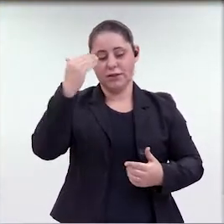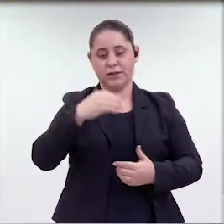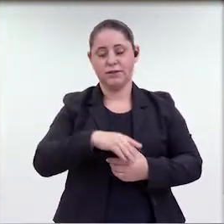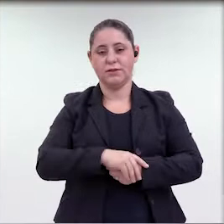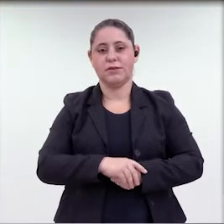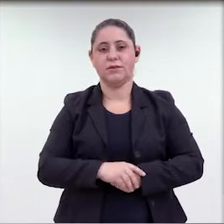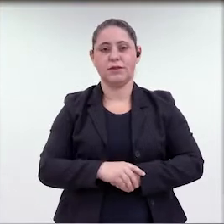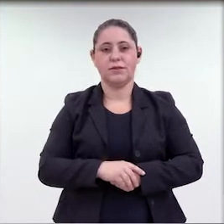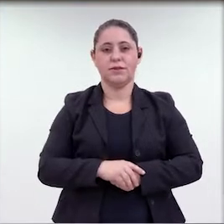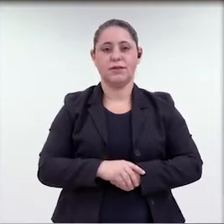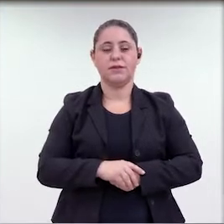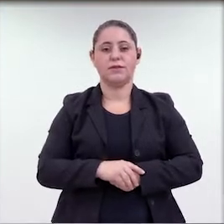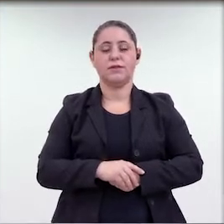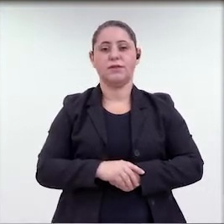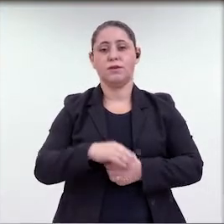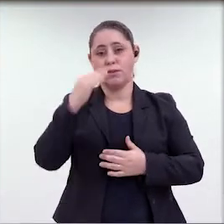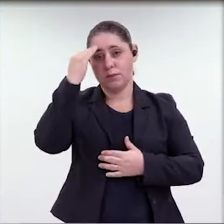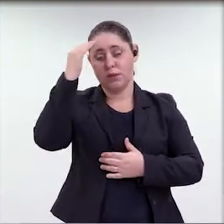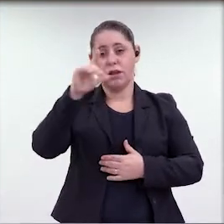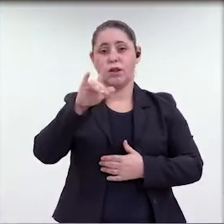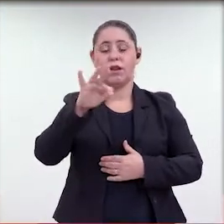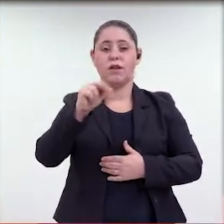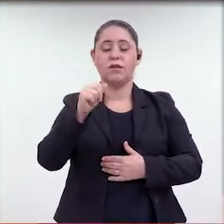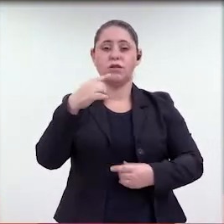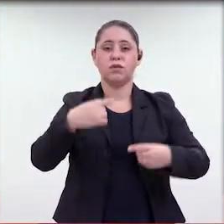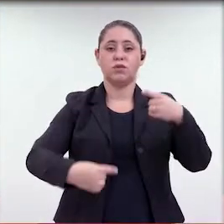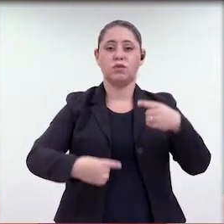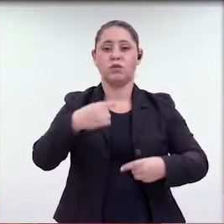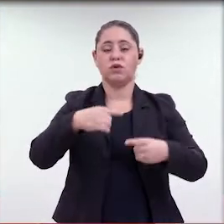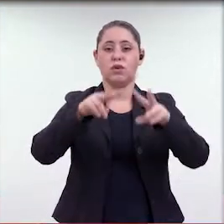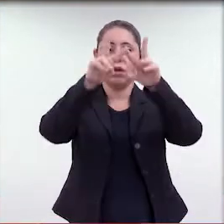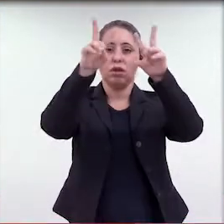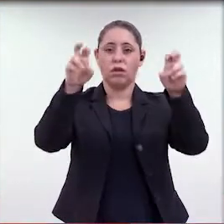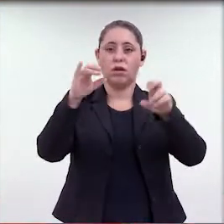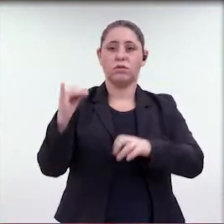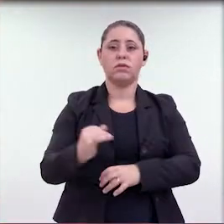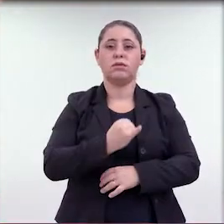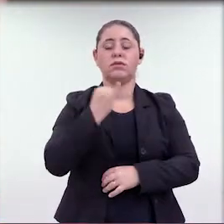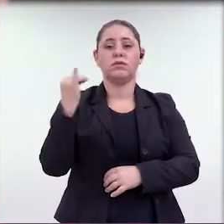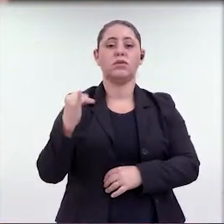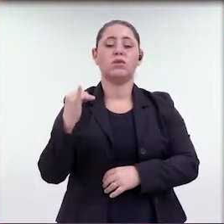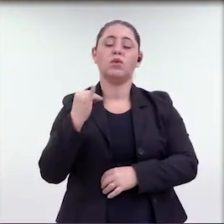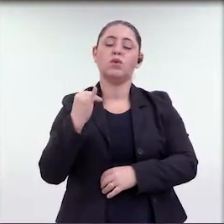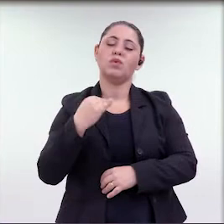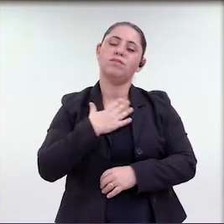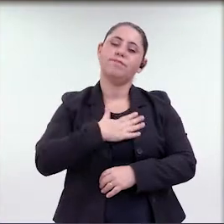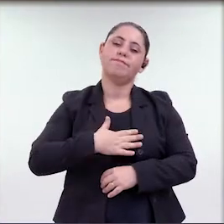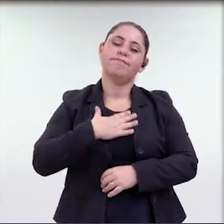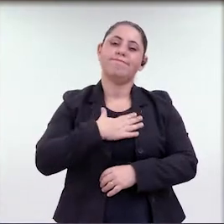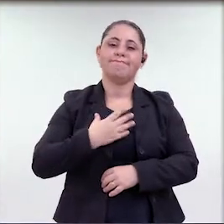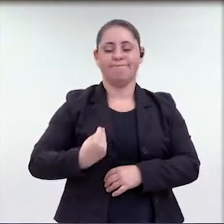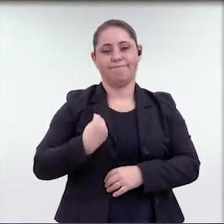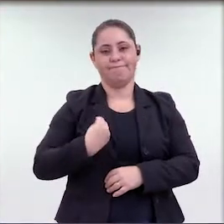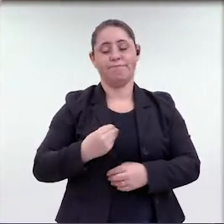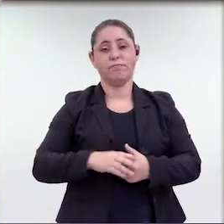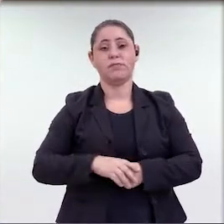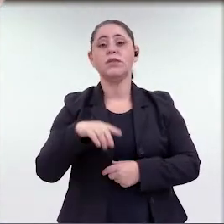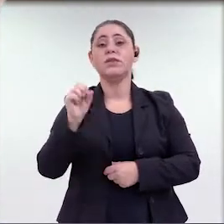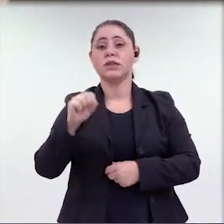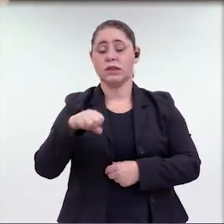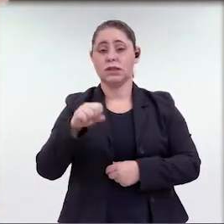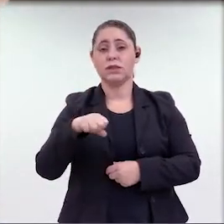participação. Obrigado, Lívia. E a gente vai debater um tema super interessante, né? Então é super gostoso poder participar disso